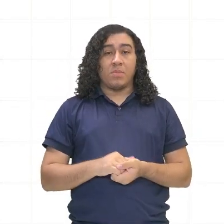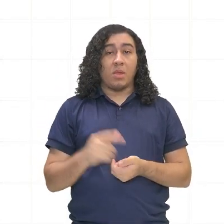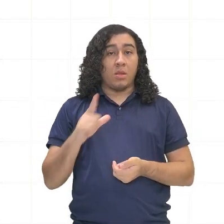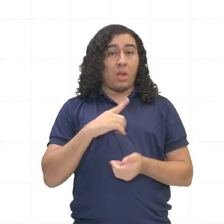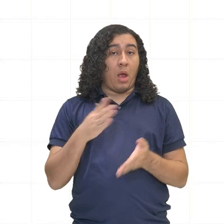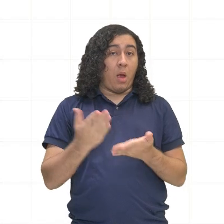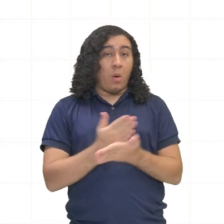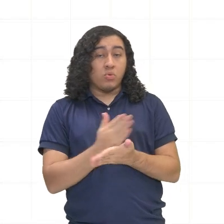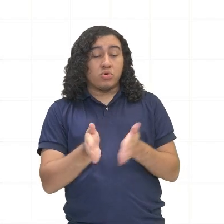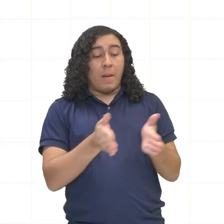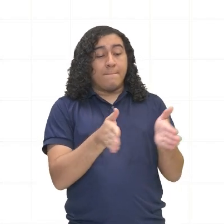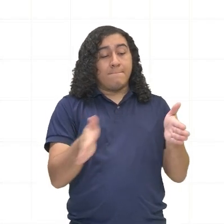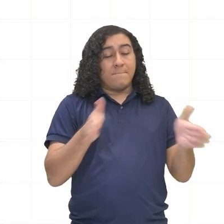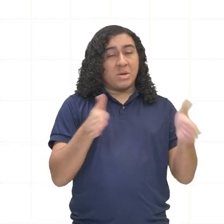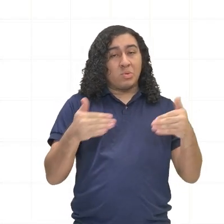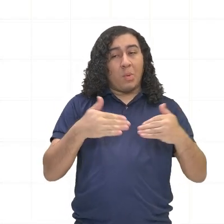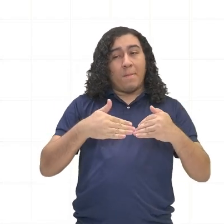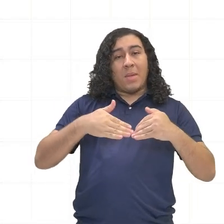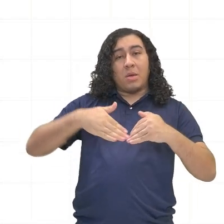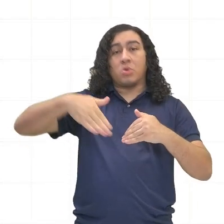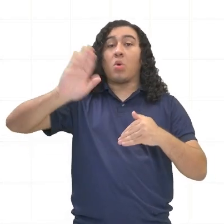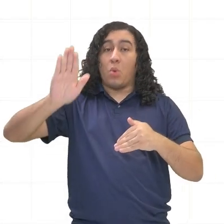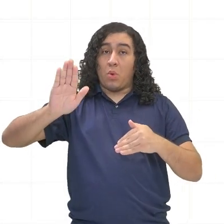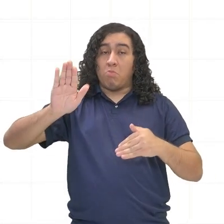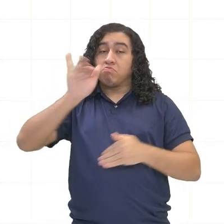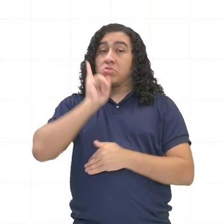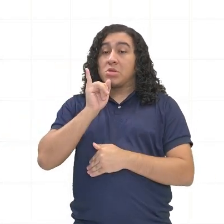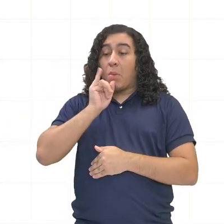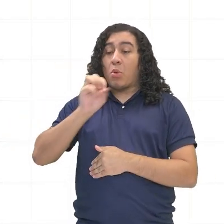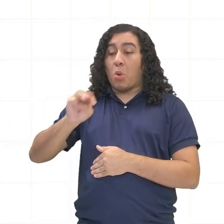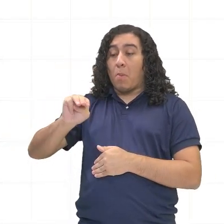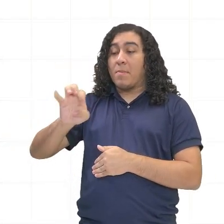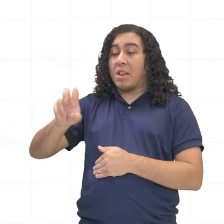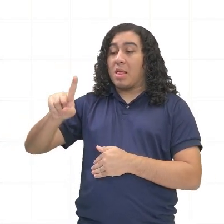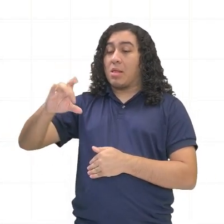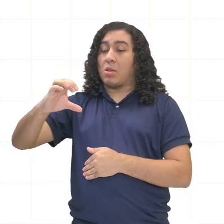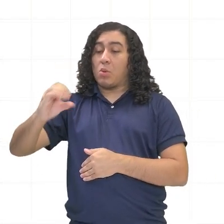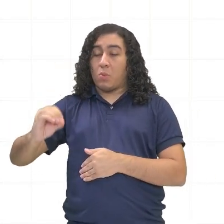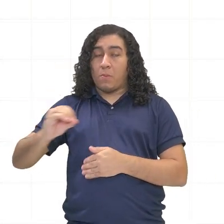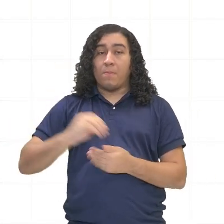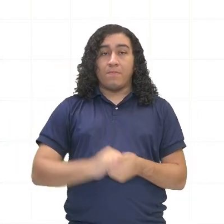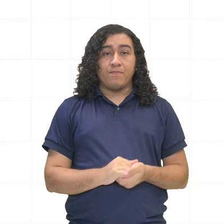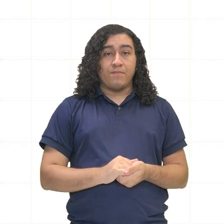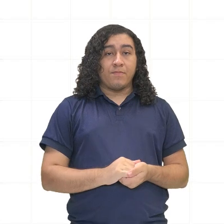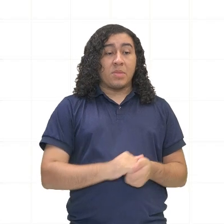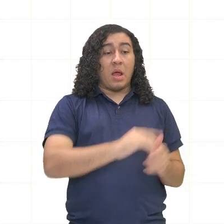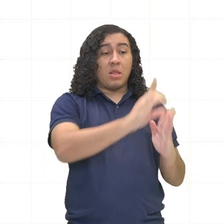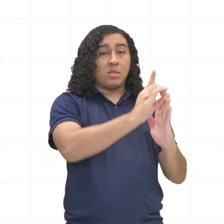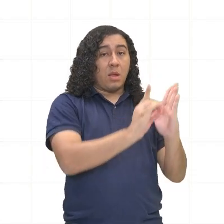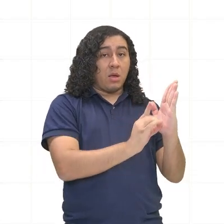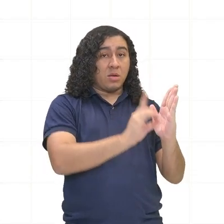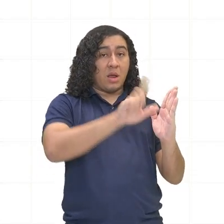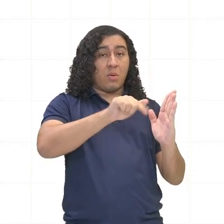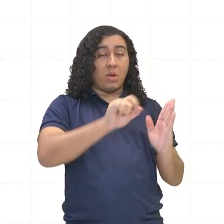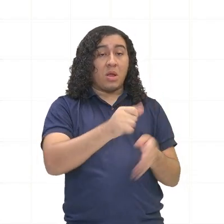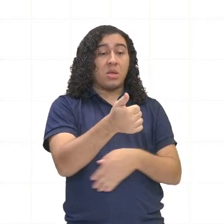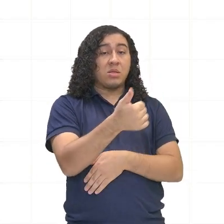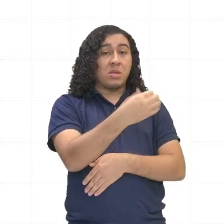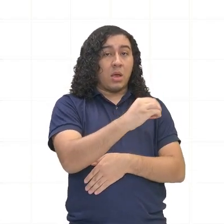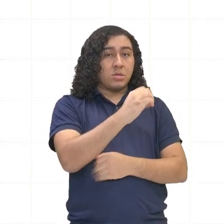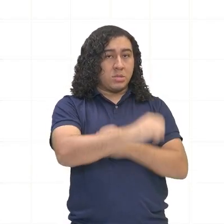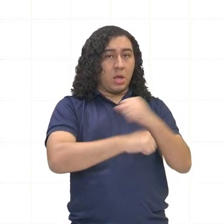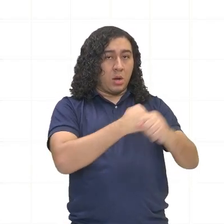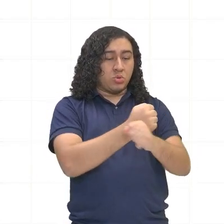longa, como o milênio, né? A década, ela justamente corresponde a esse conjunto de 10